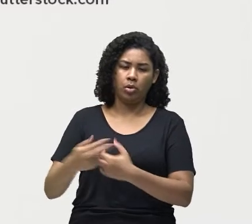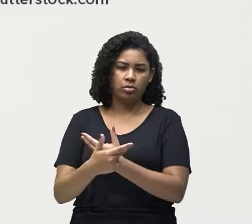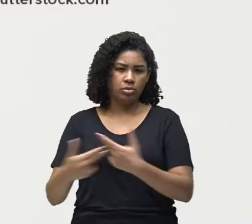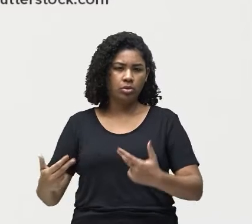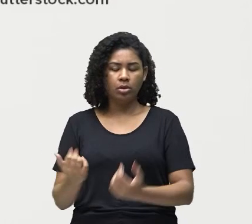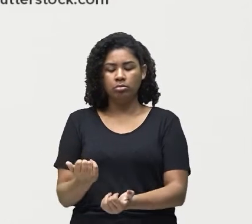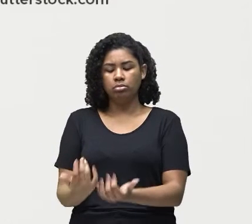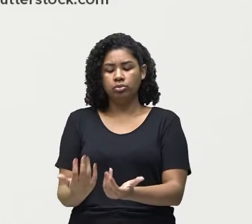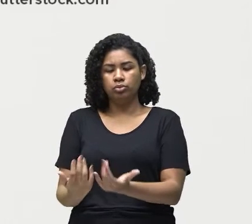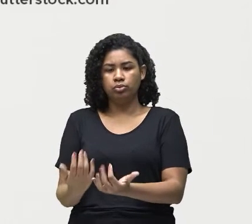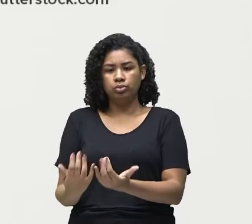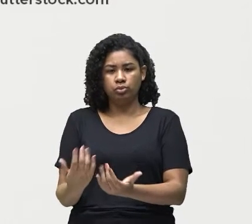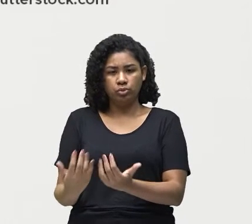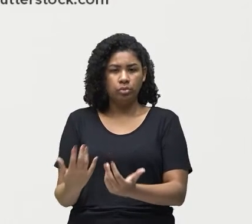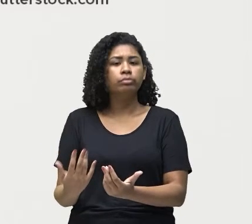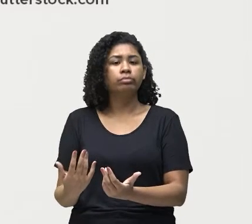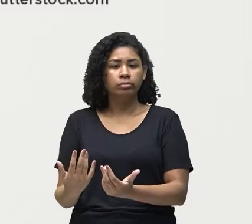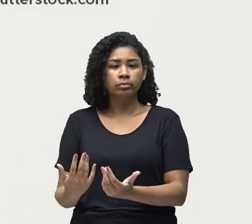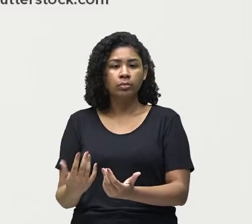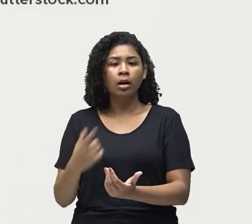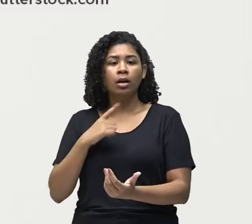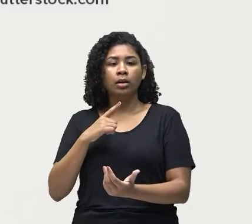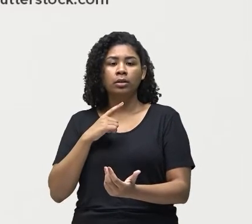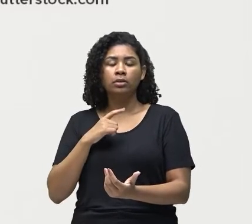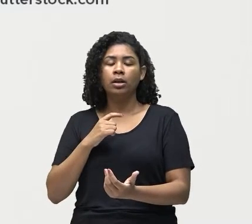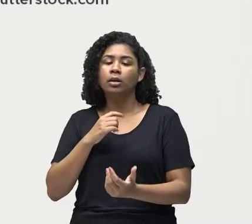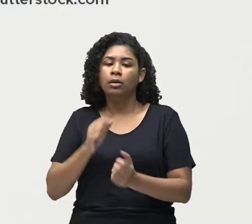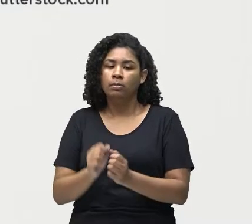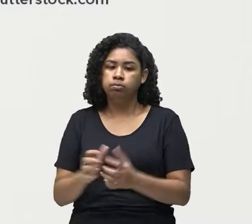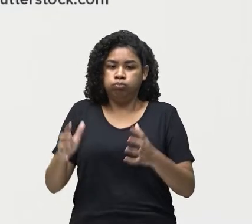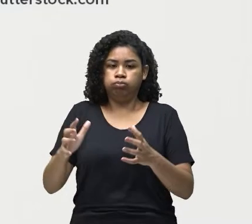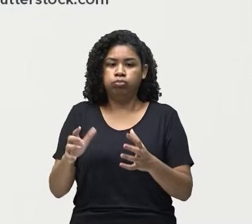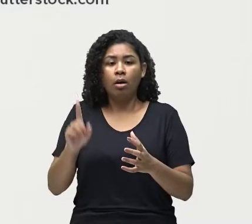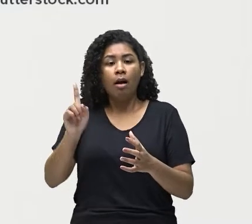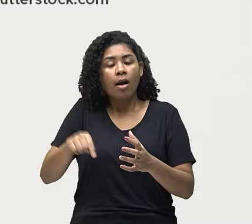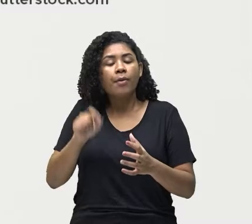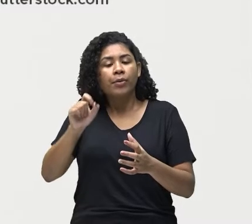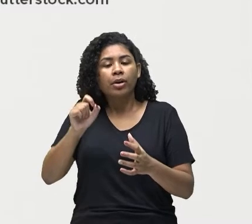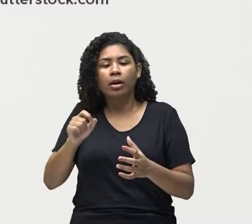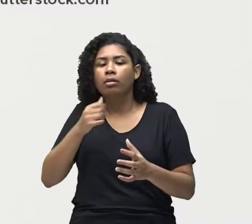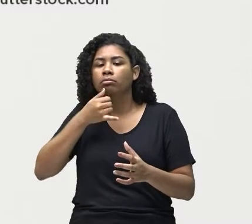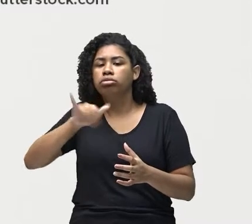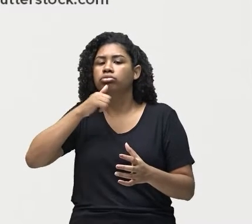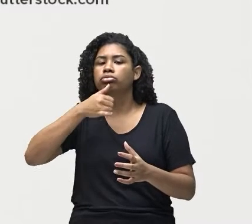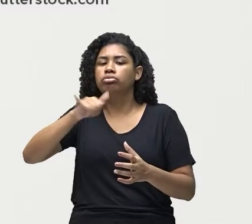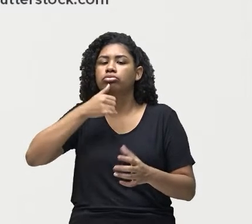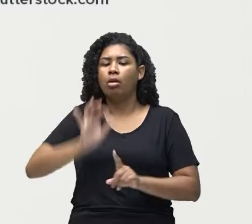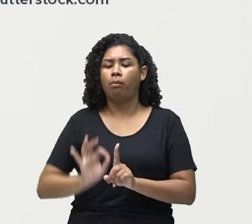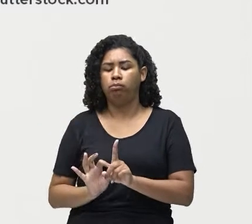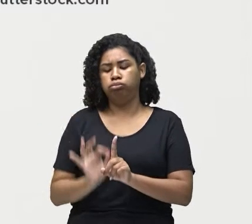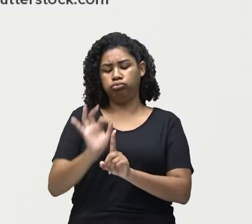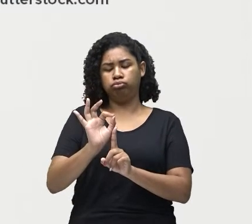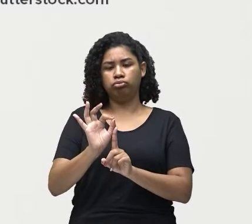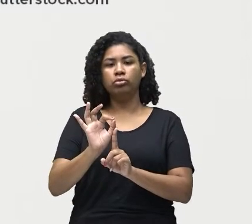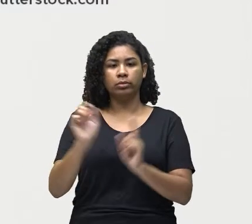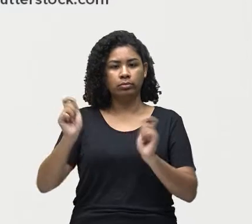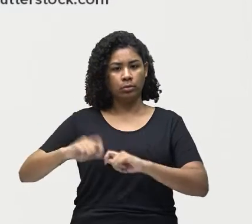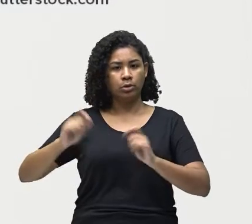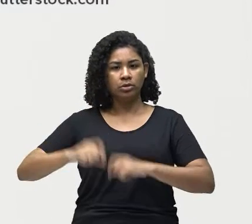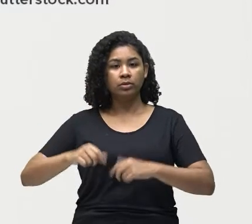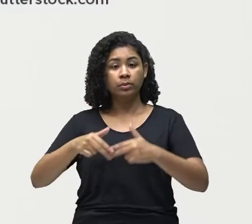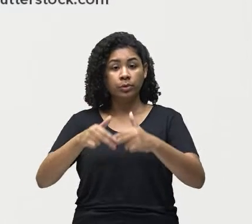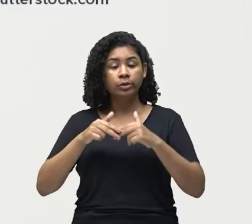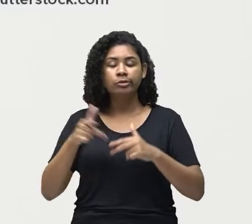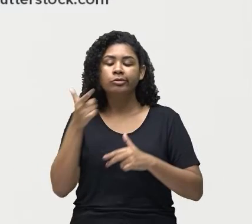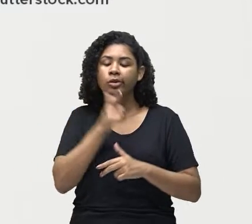de combustão que vai gerar energia térmica e no final desse processo eu obtenho aqui, ó,